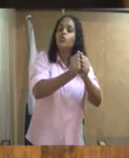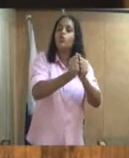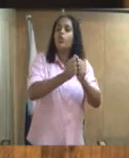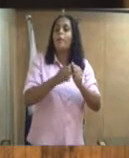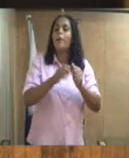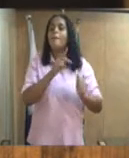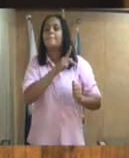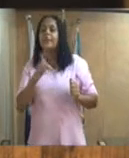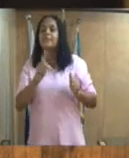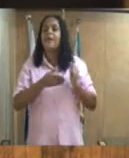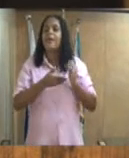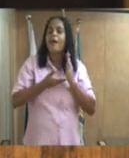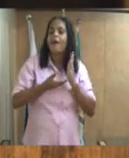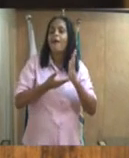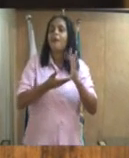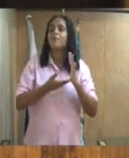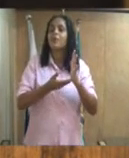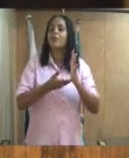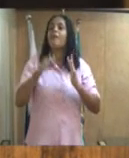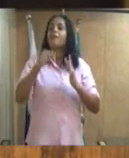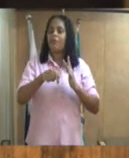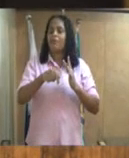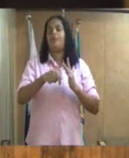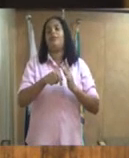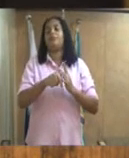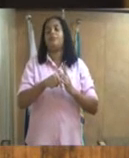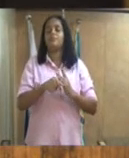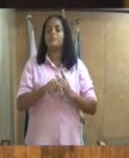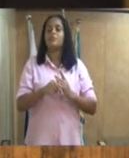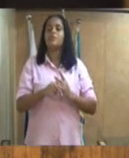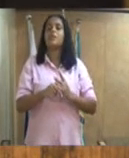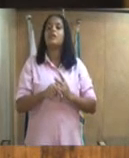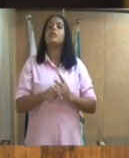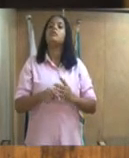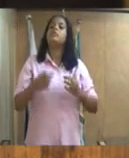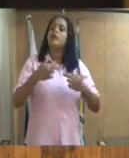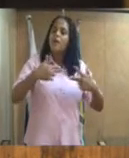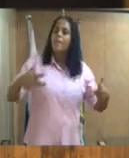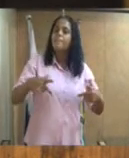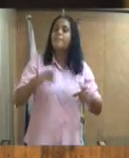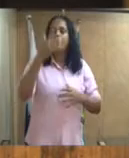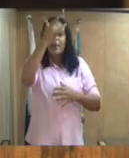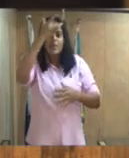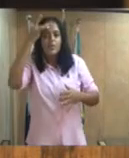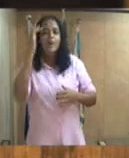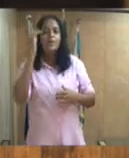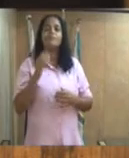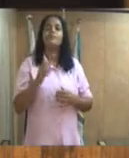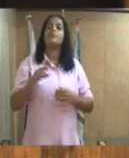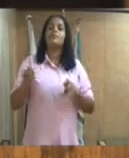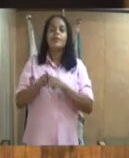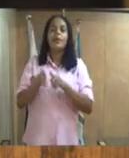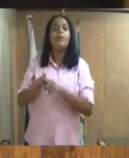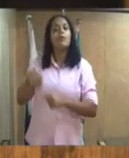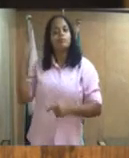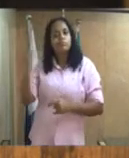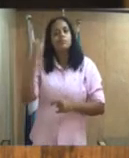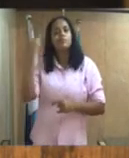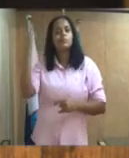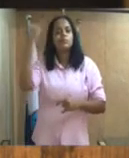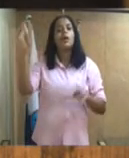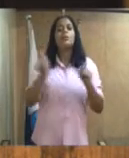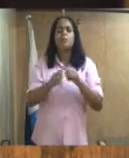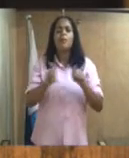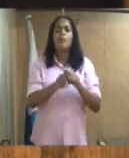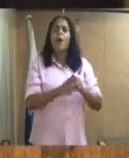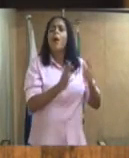tão importante no nosso município, uma casa que conduz pessoas importantes. E deixo aqui meus parabéns,